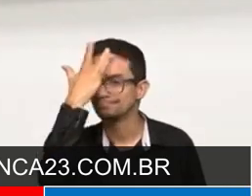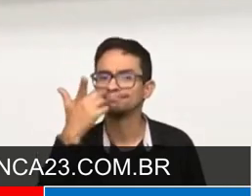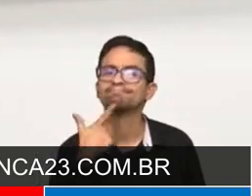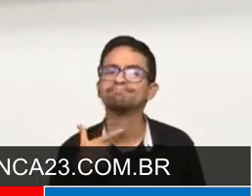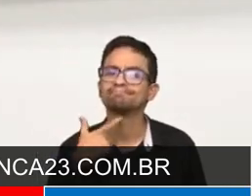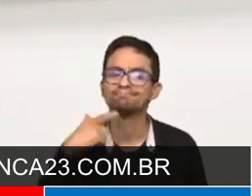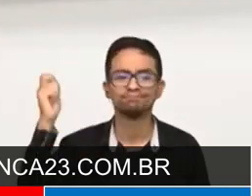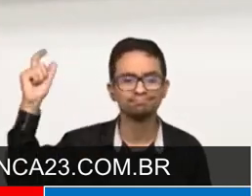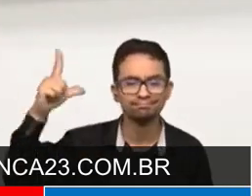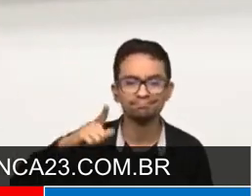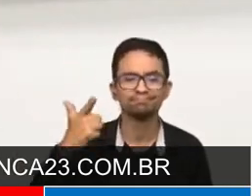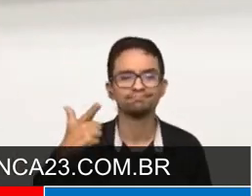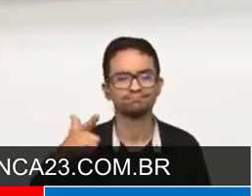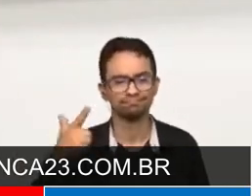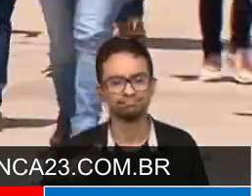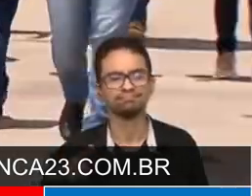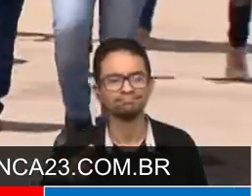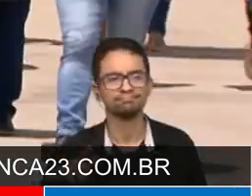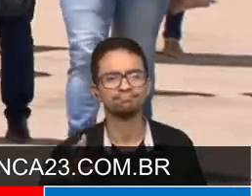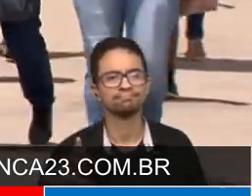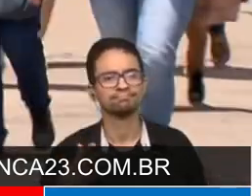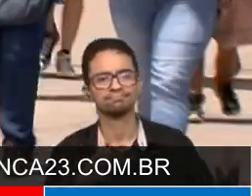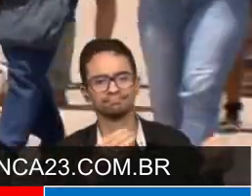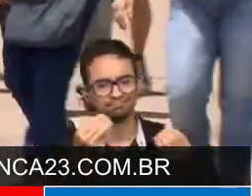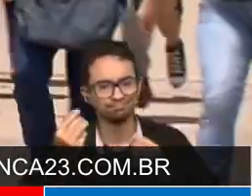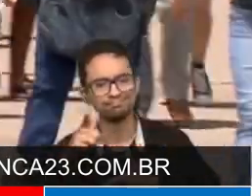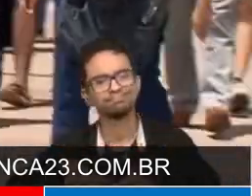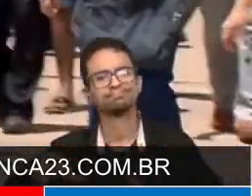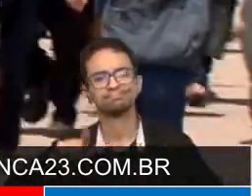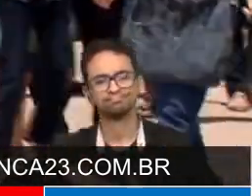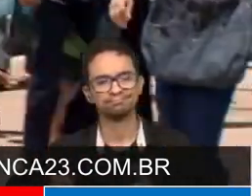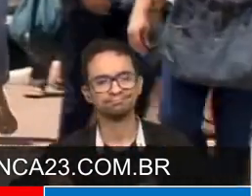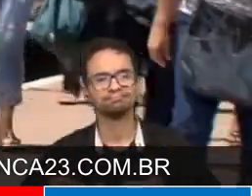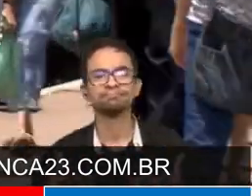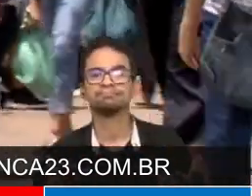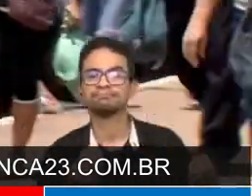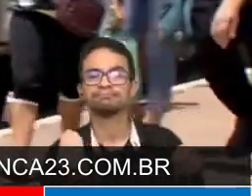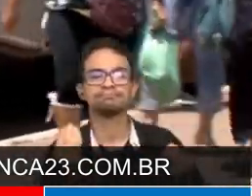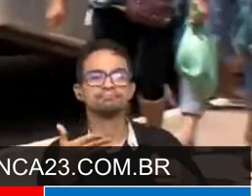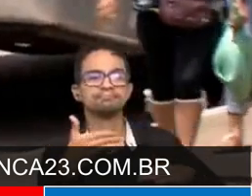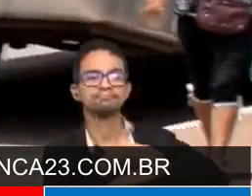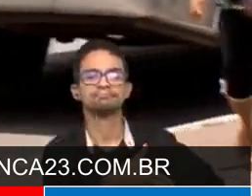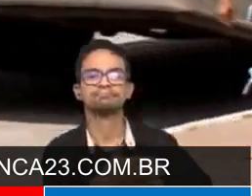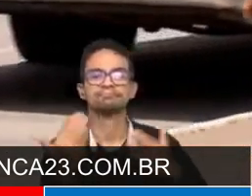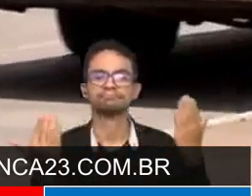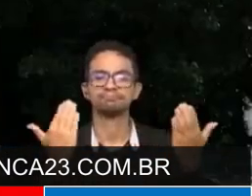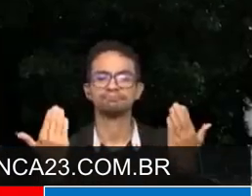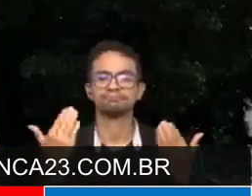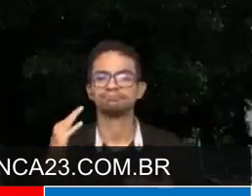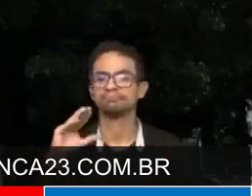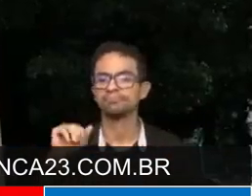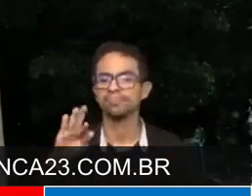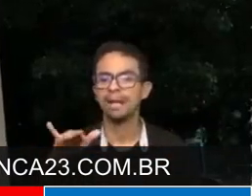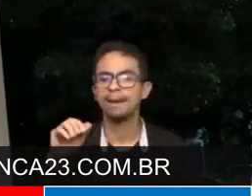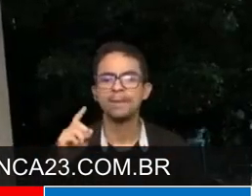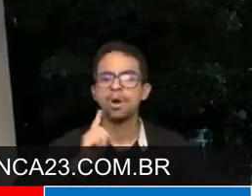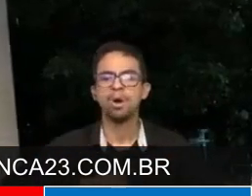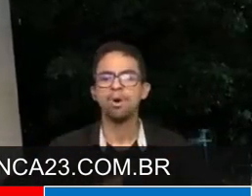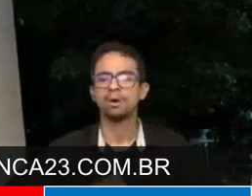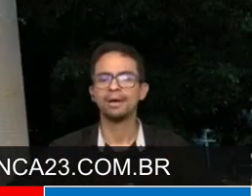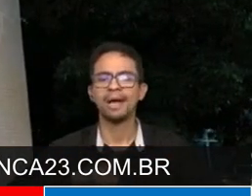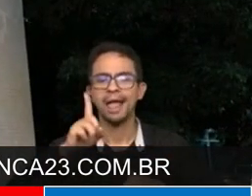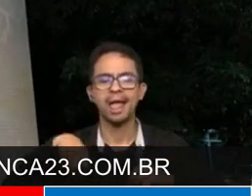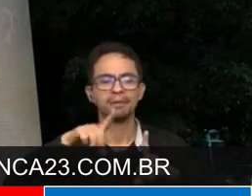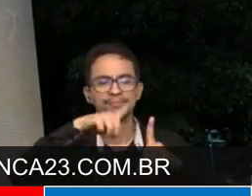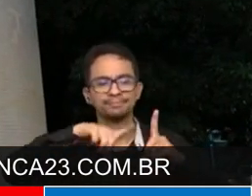Então, tudo é uma constante. O aumento das consultas, vivenciado pela psicóloga Carmela, se reflete nos dados